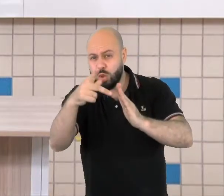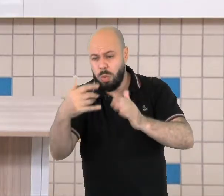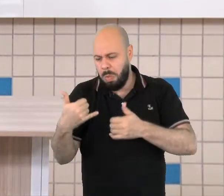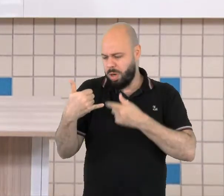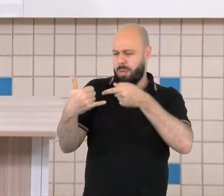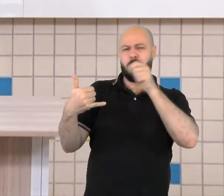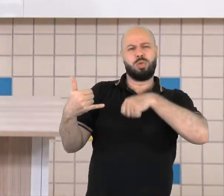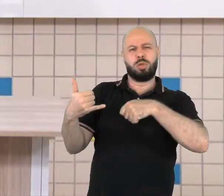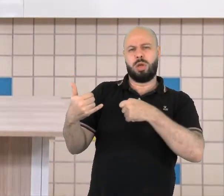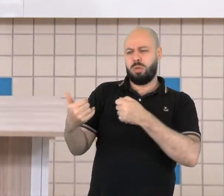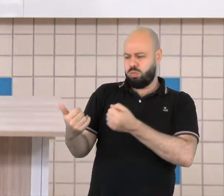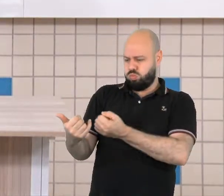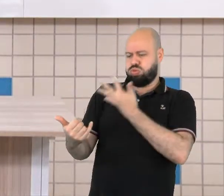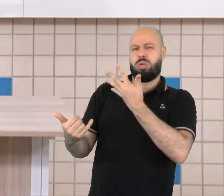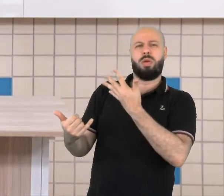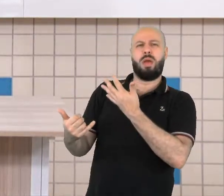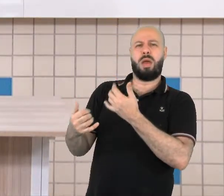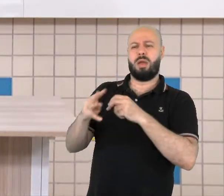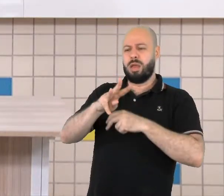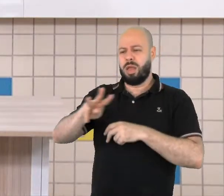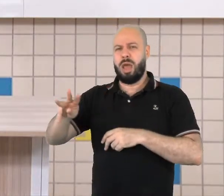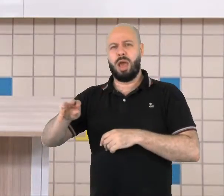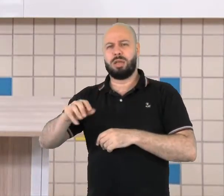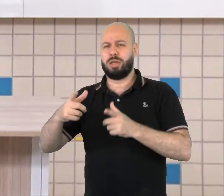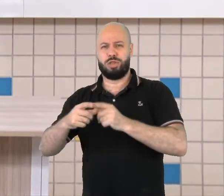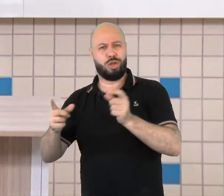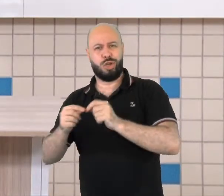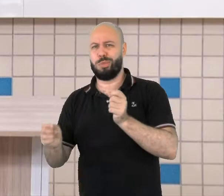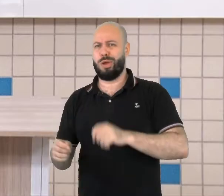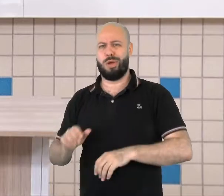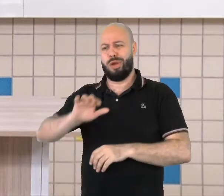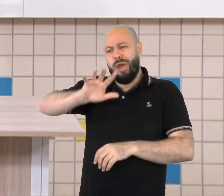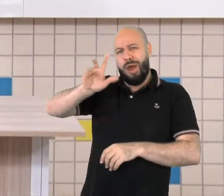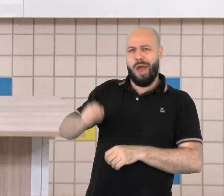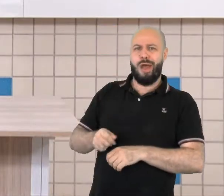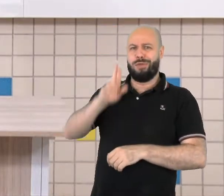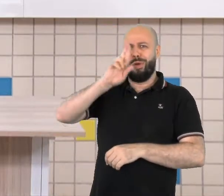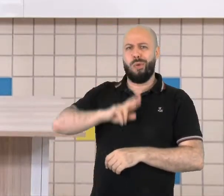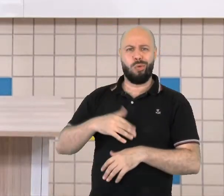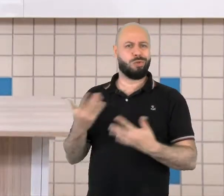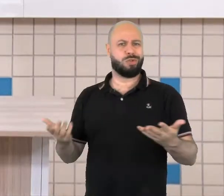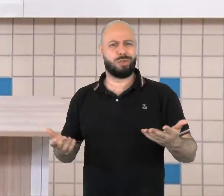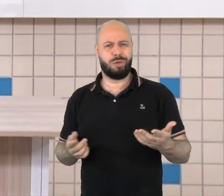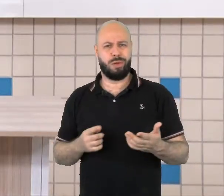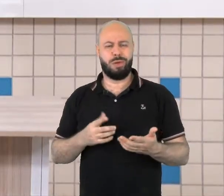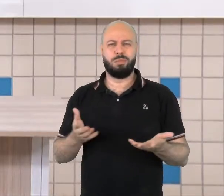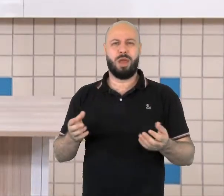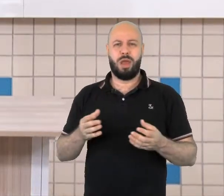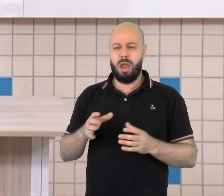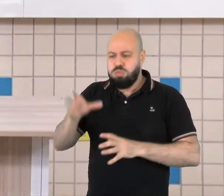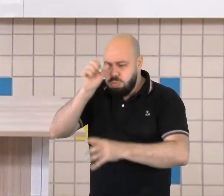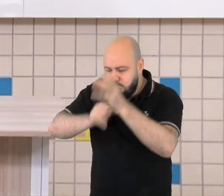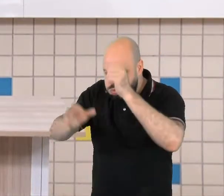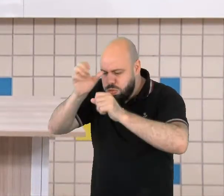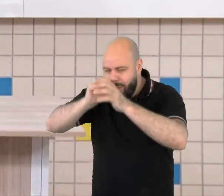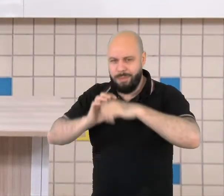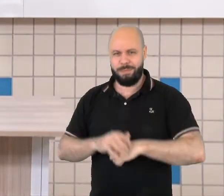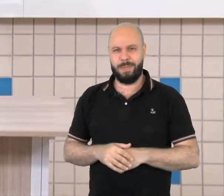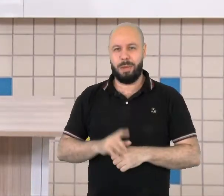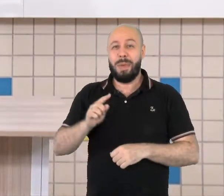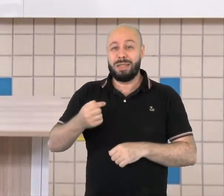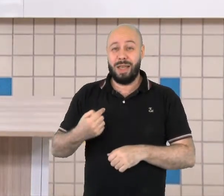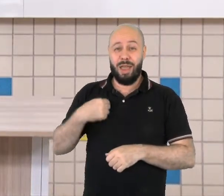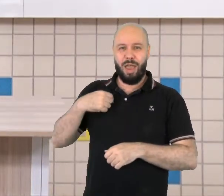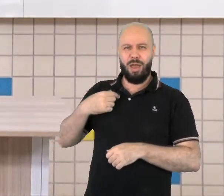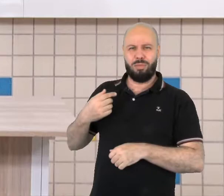pode acessar qualquer site do Japão, da África, da Rússia e ir lá buscar conhecimento. Na minha época não tinha